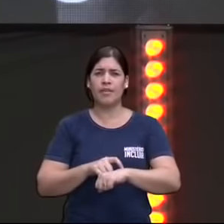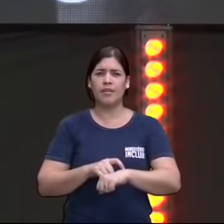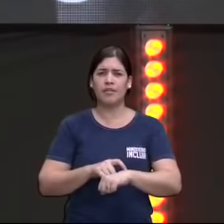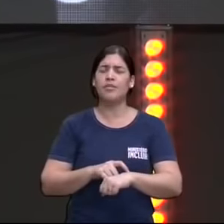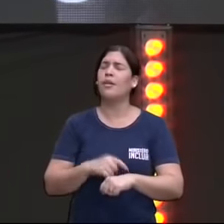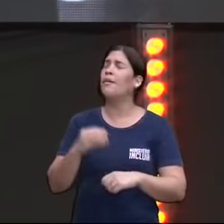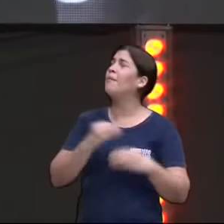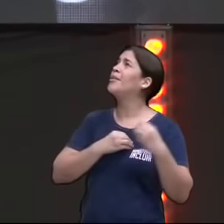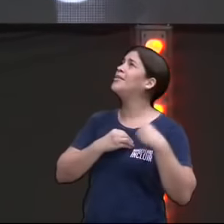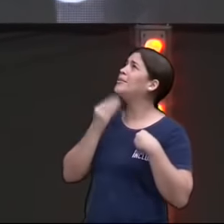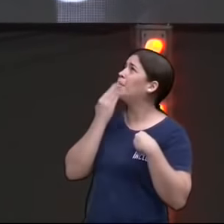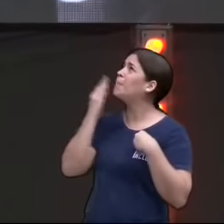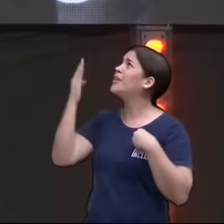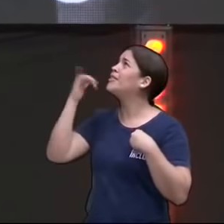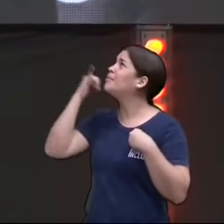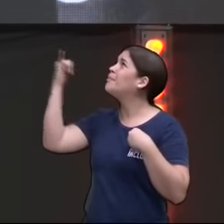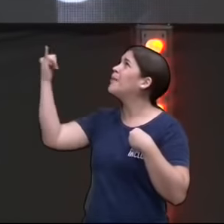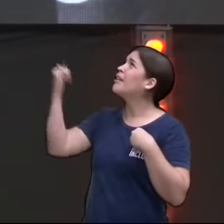seus pecados